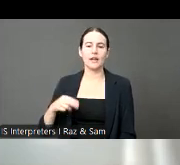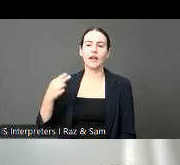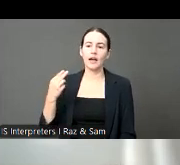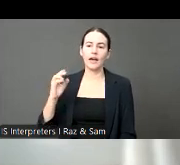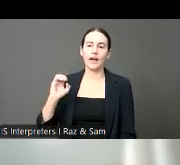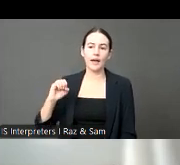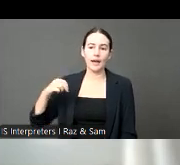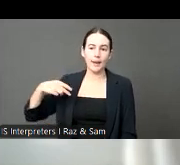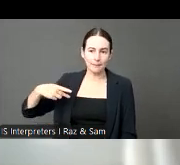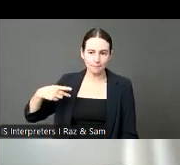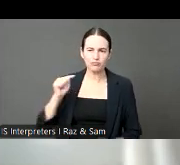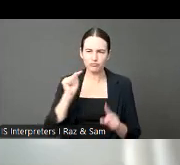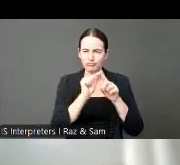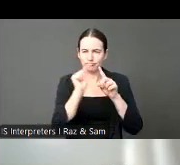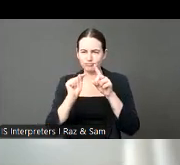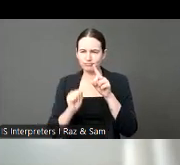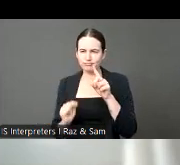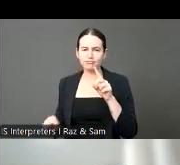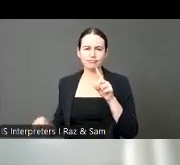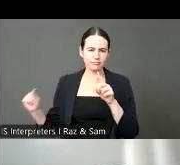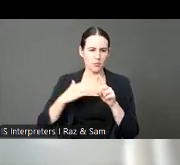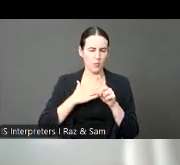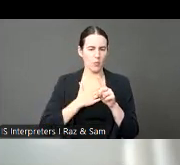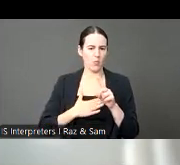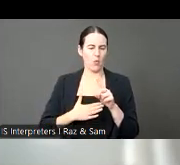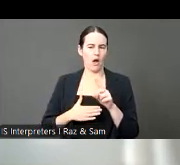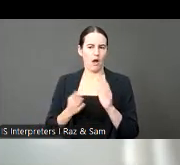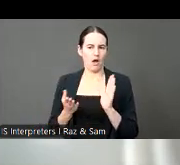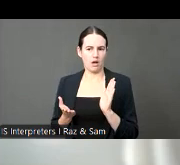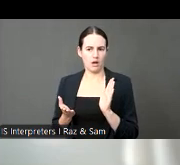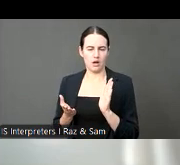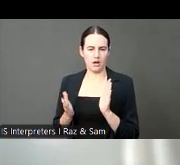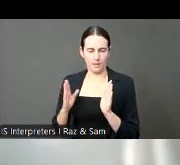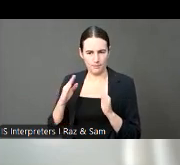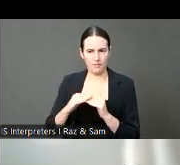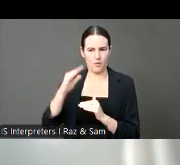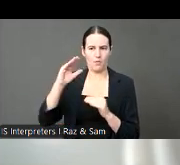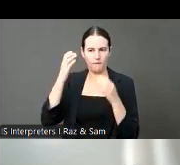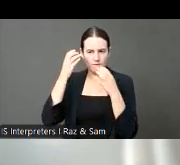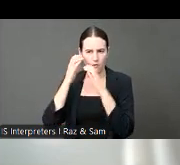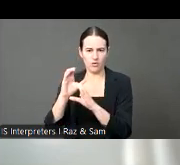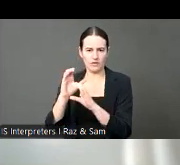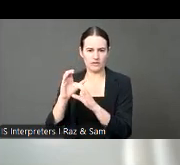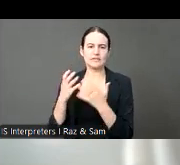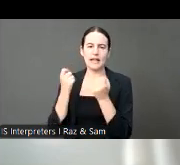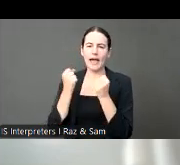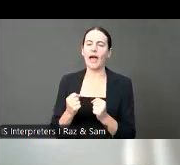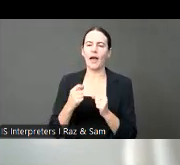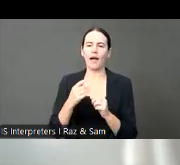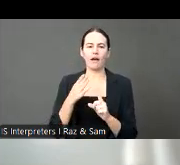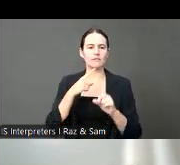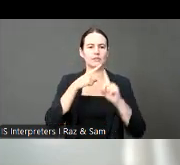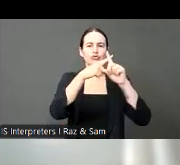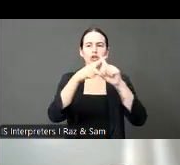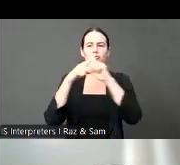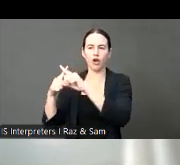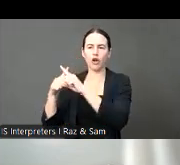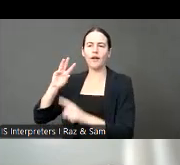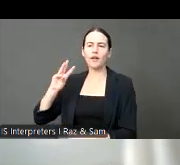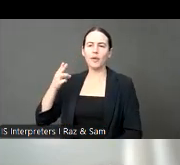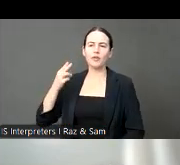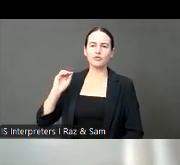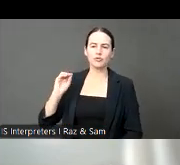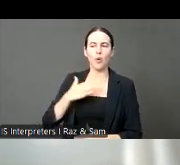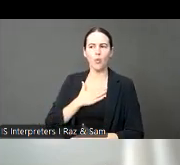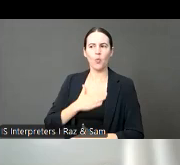controle atingindo metas operacionais da OMS e do próprio Ministério da Saúde. Estão a tuberculose, as hepatites, a AIDS e a hanseníase nesse